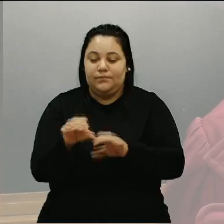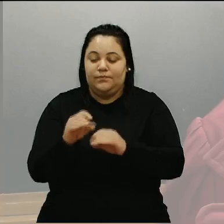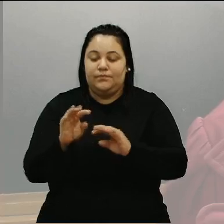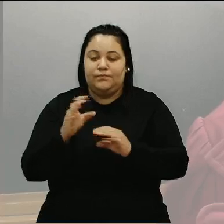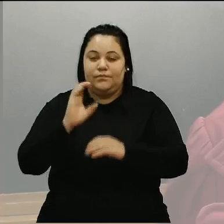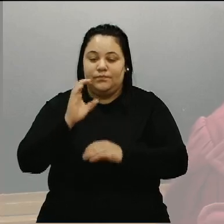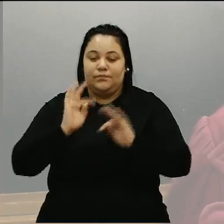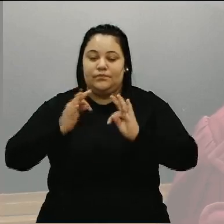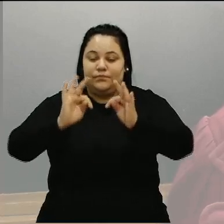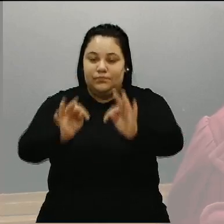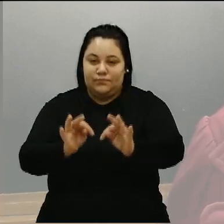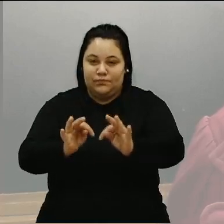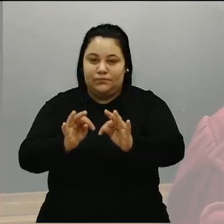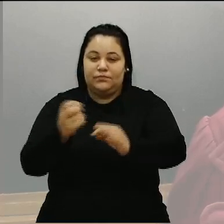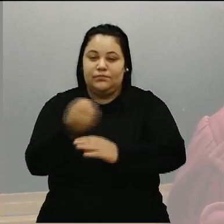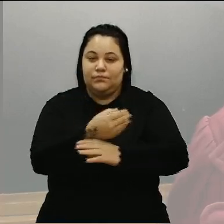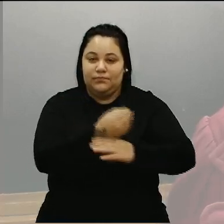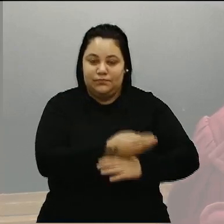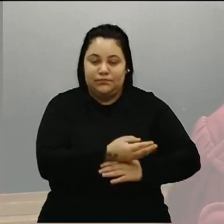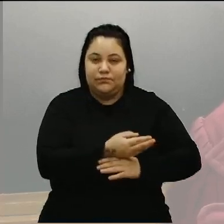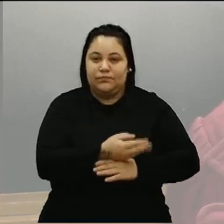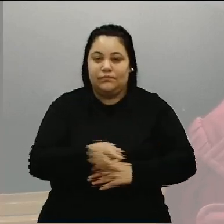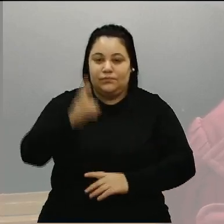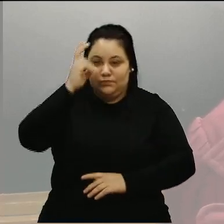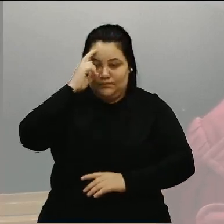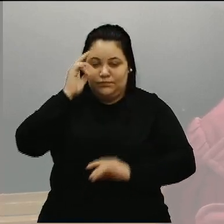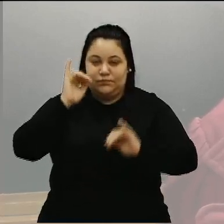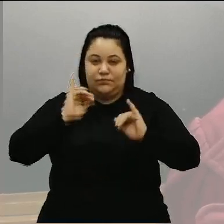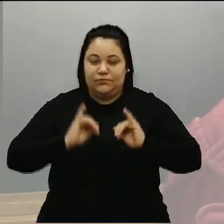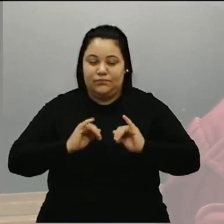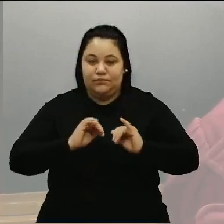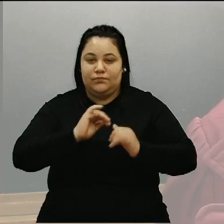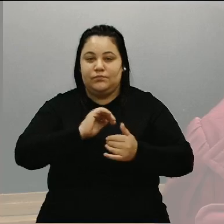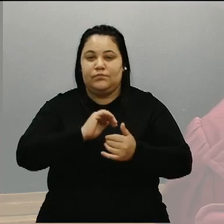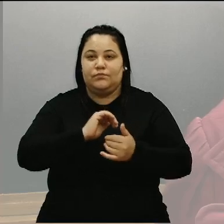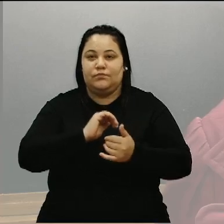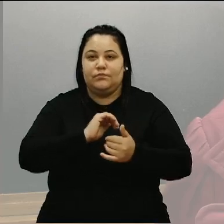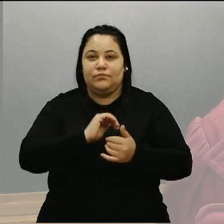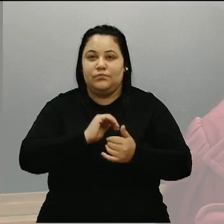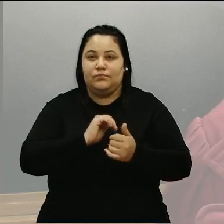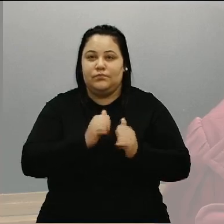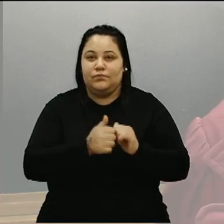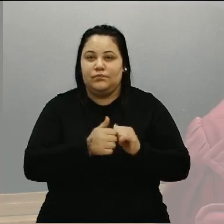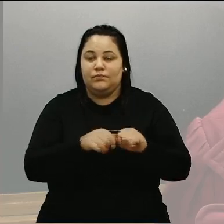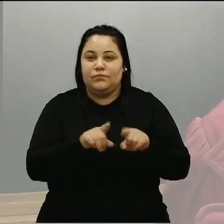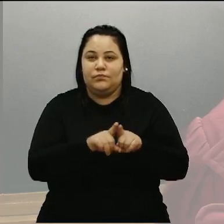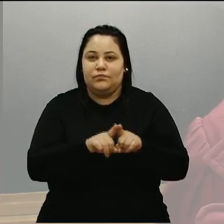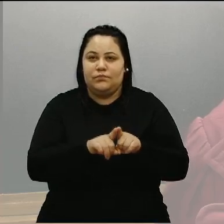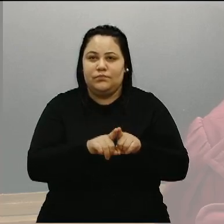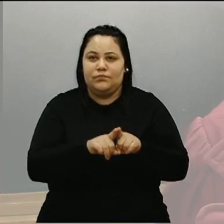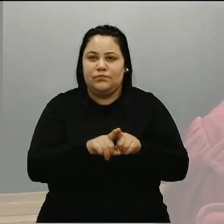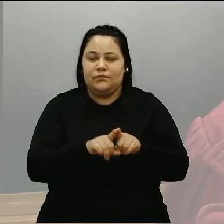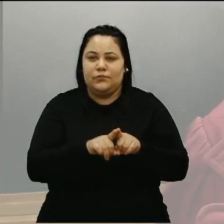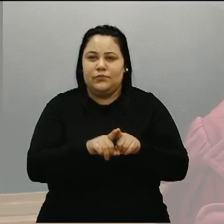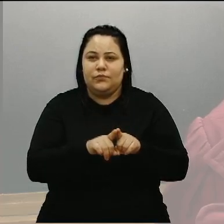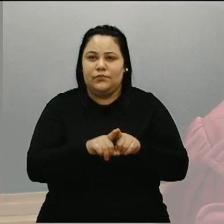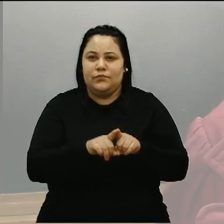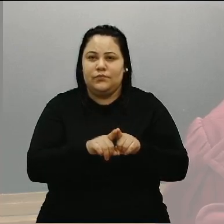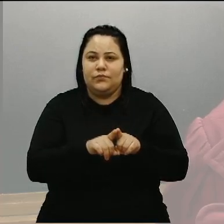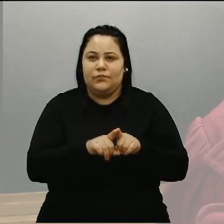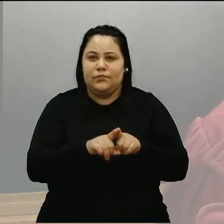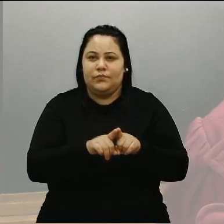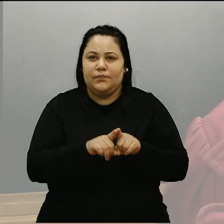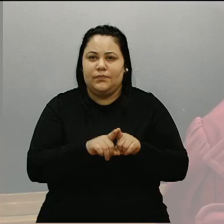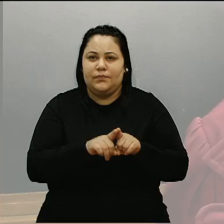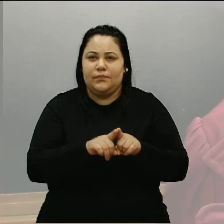Ciência, Tecnologia e Inovação, Cultura, Desporto e Lazer, para análise e emissão de parecer, o projeto